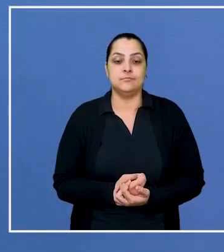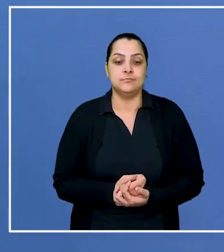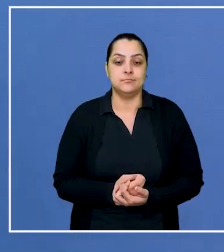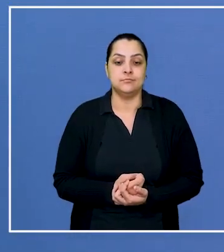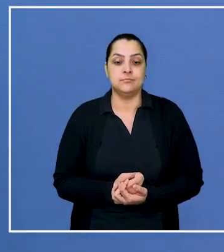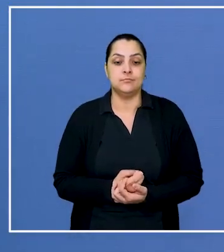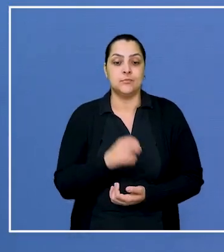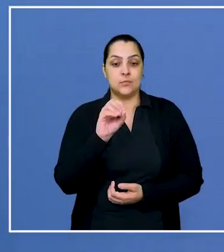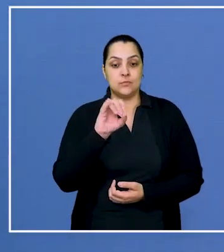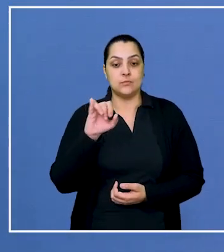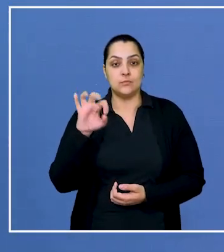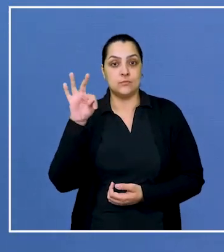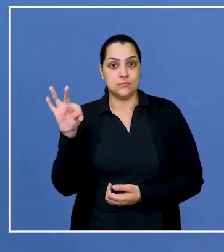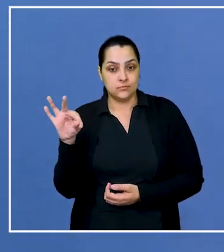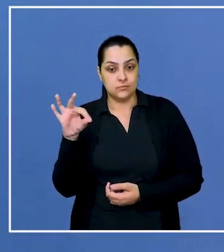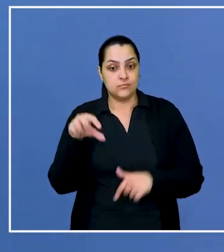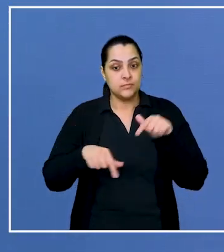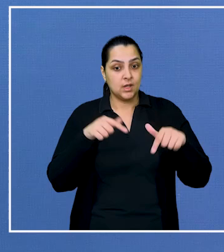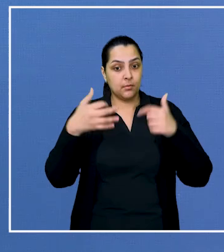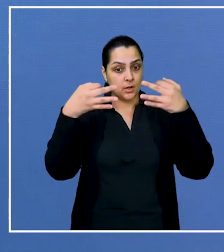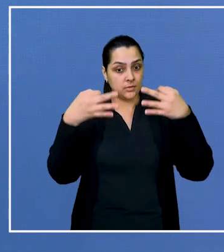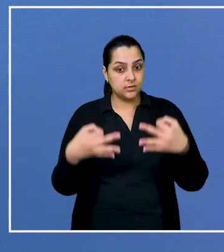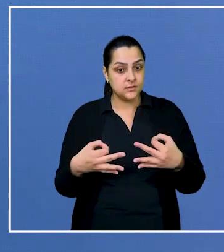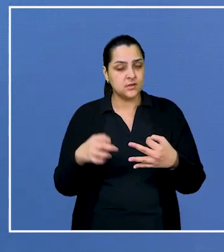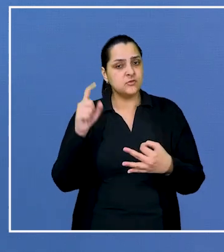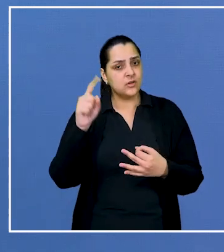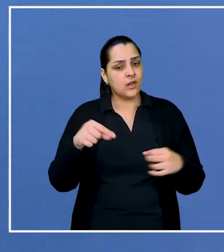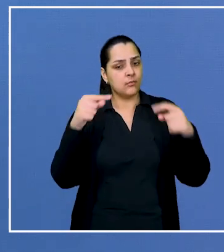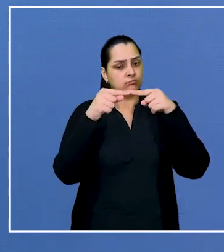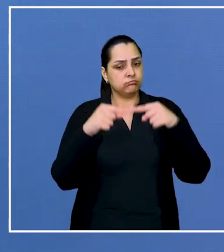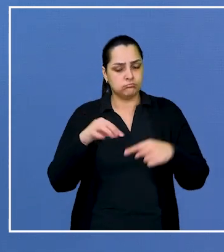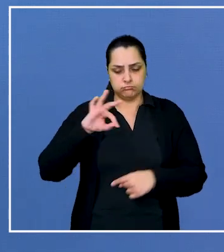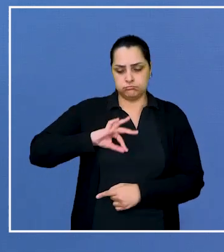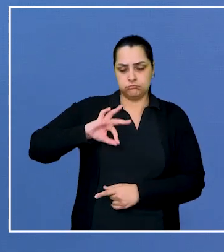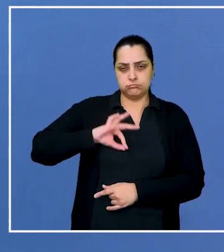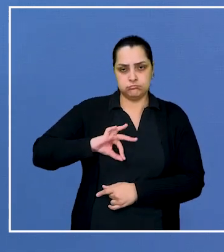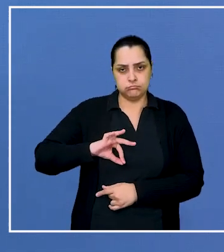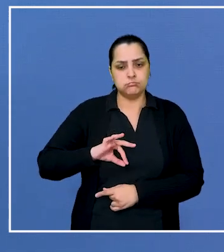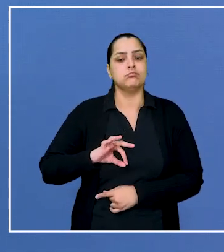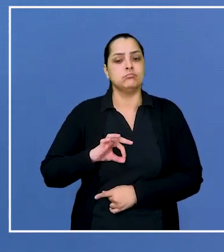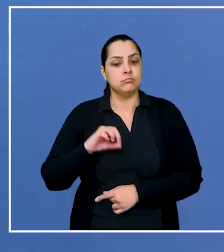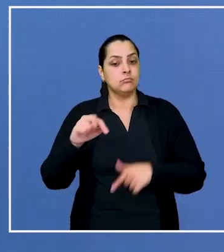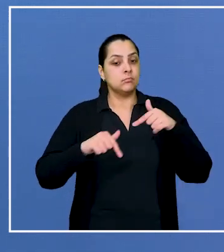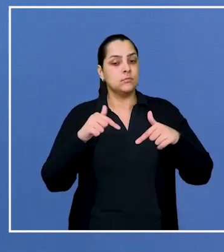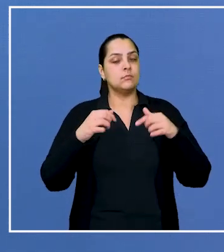A Organização Internacional do Trabalho diz que trabalho decente é aquele adequadamente